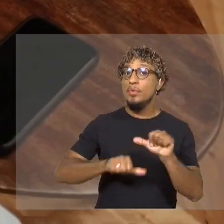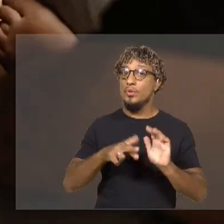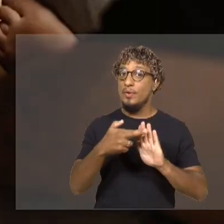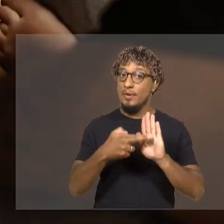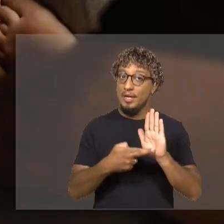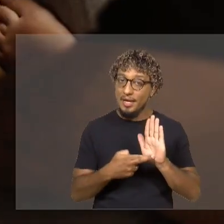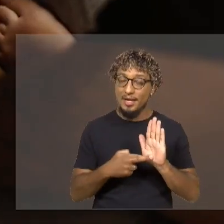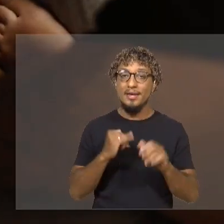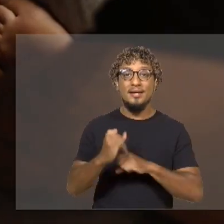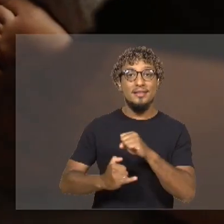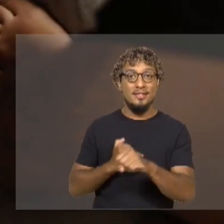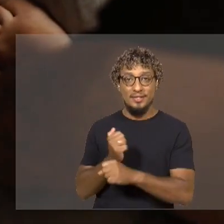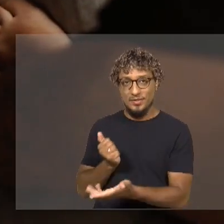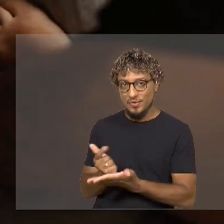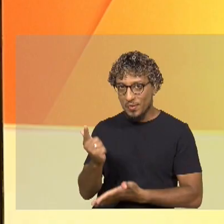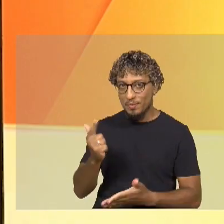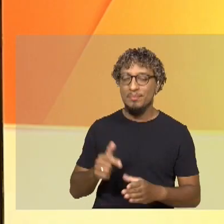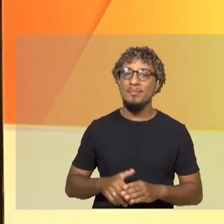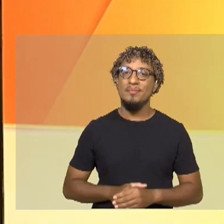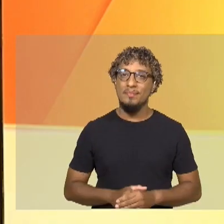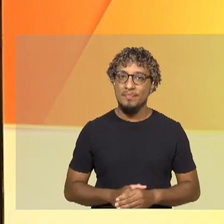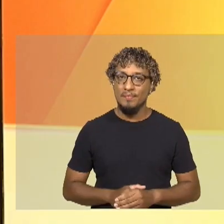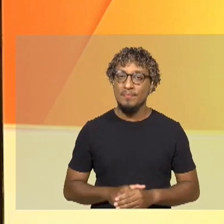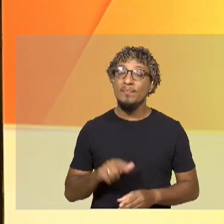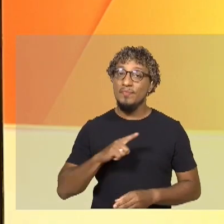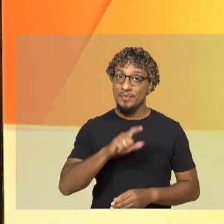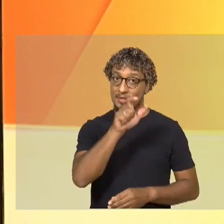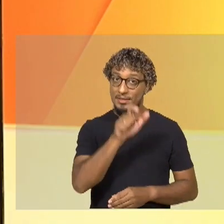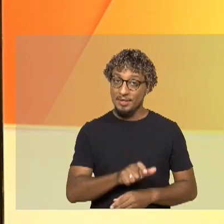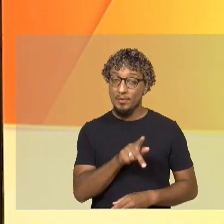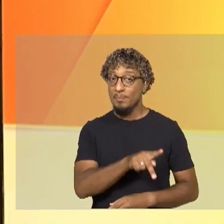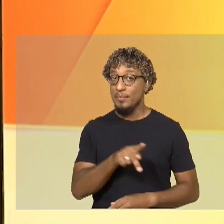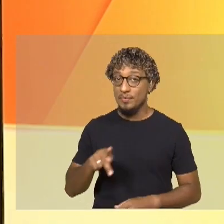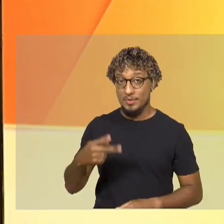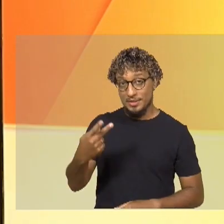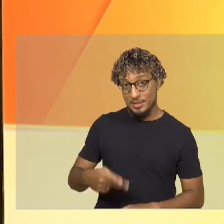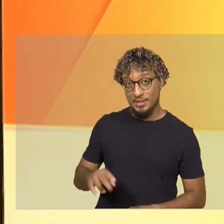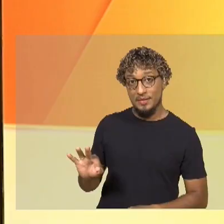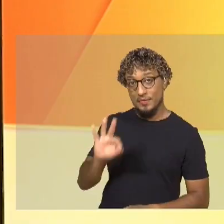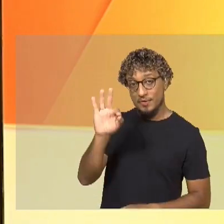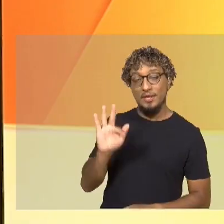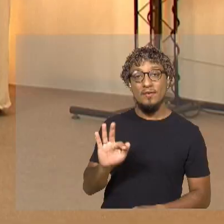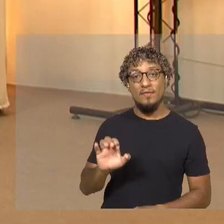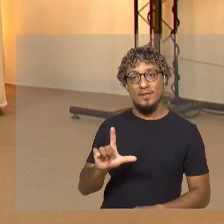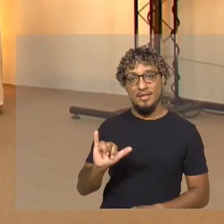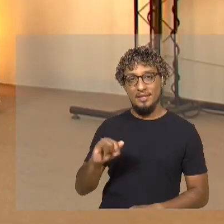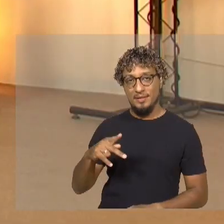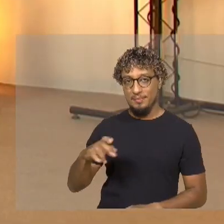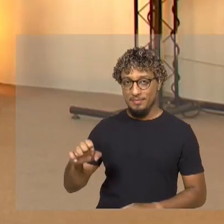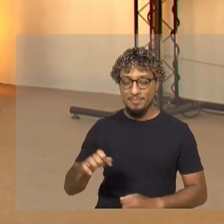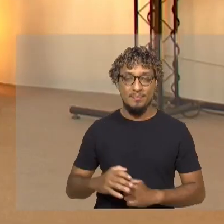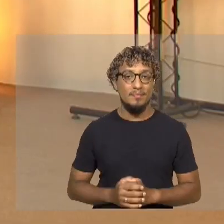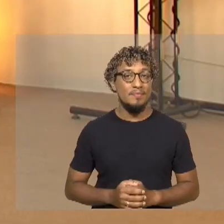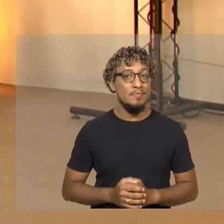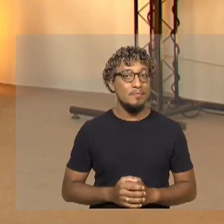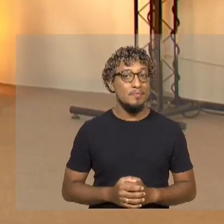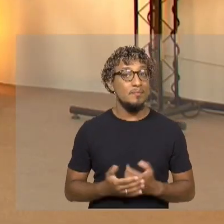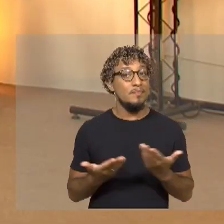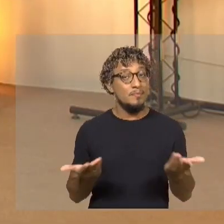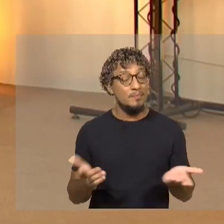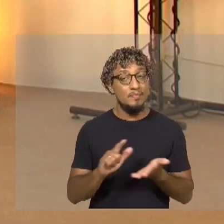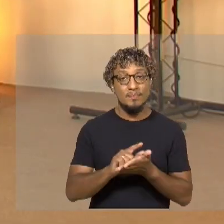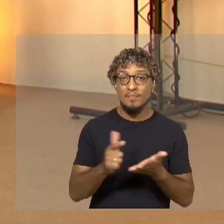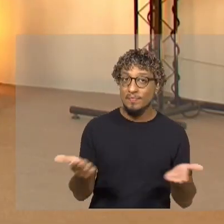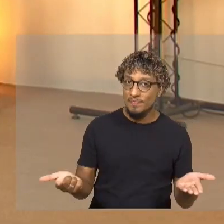nosso assunto no quadro Sala de Entrevista, com o economista e professor da UFMA, Felipe de Holanda. O